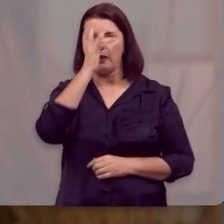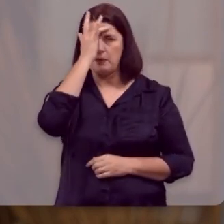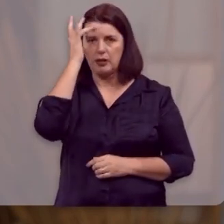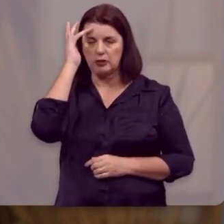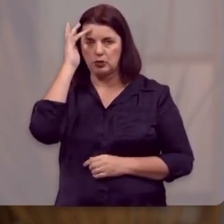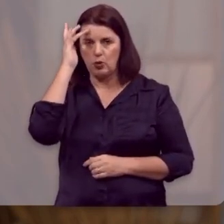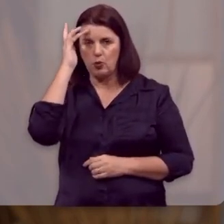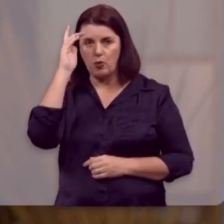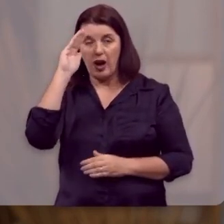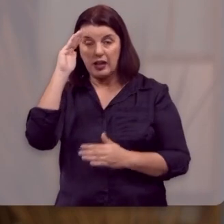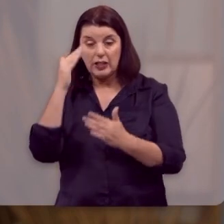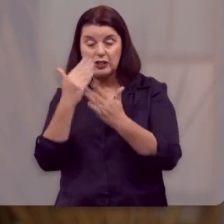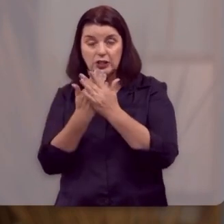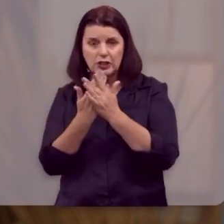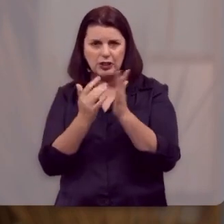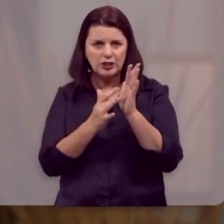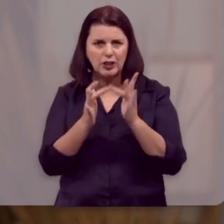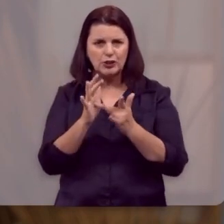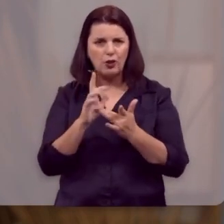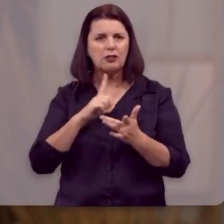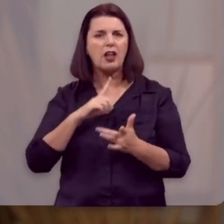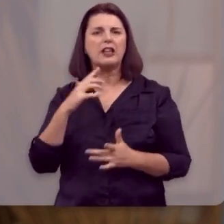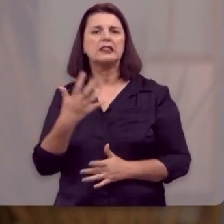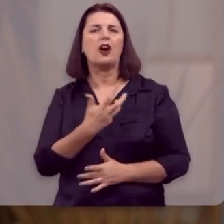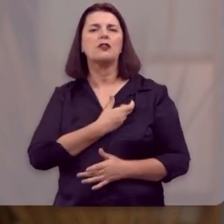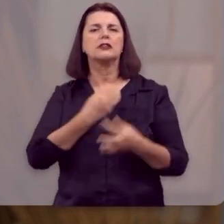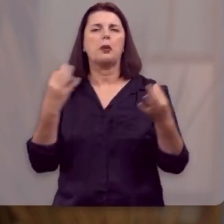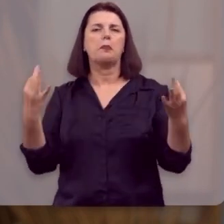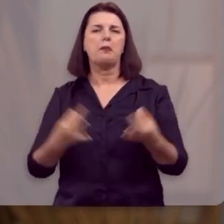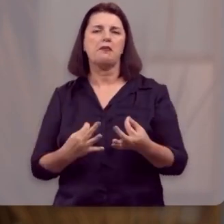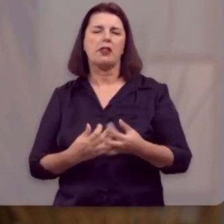Quem crê em Jesus tem a sua salvação assegurada.